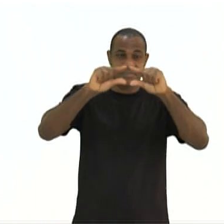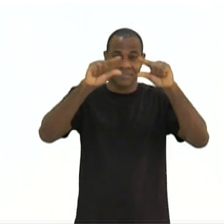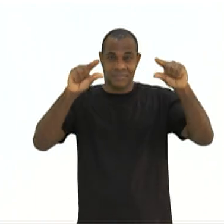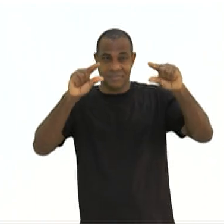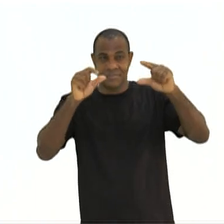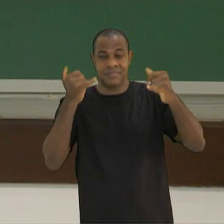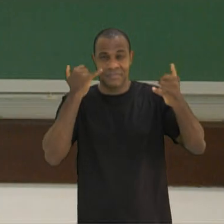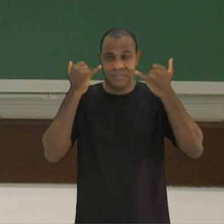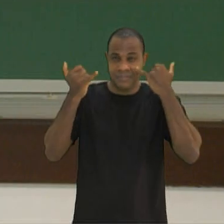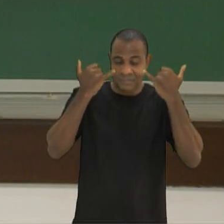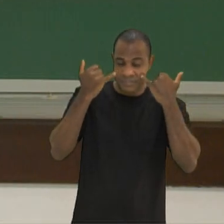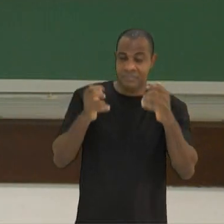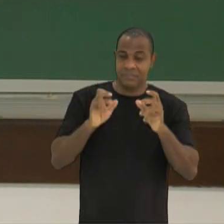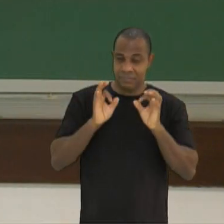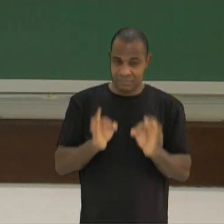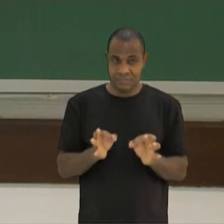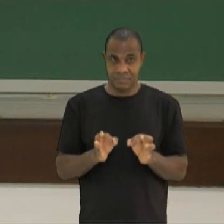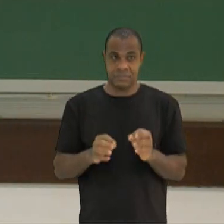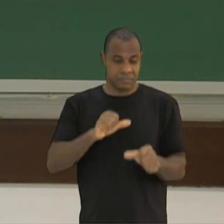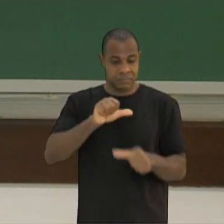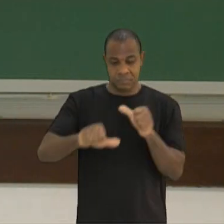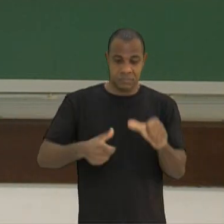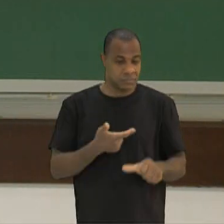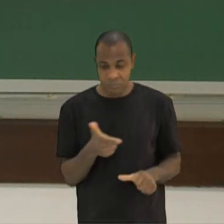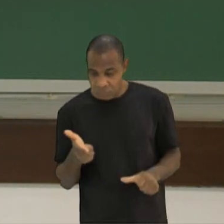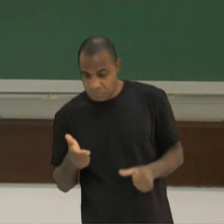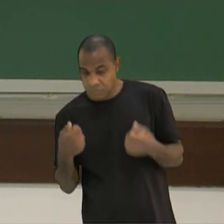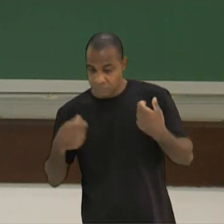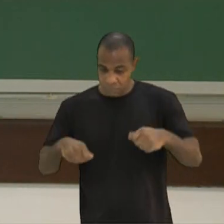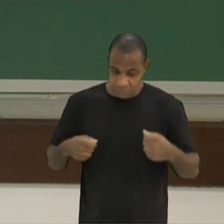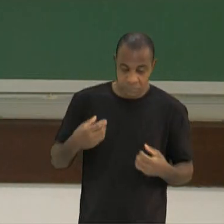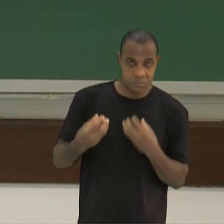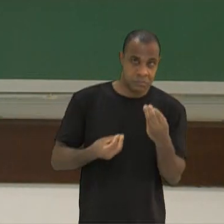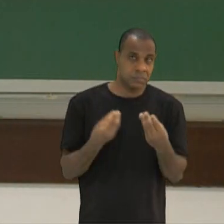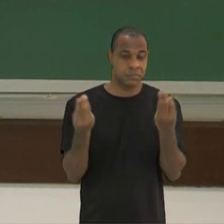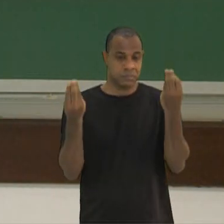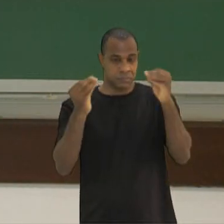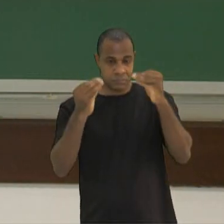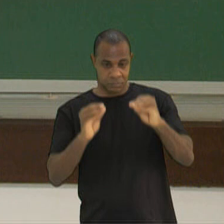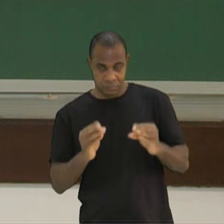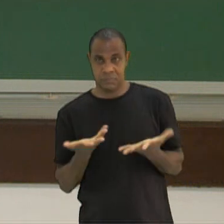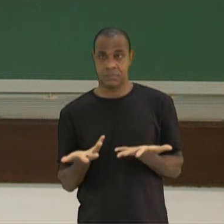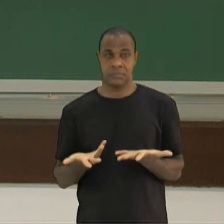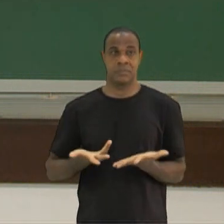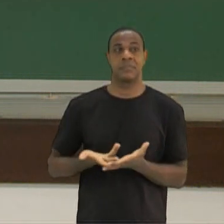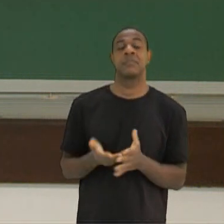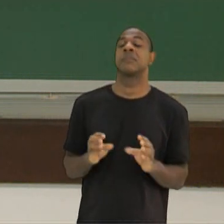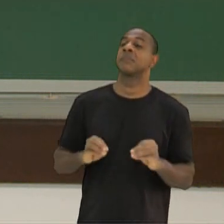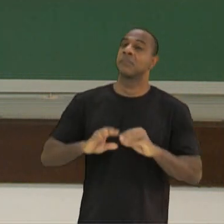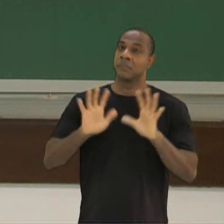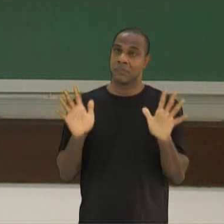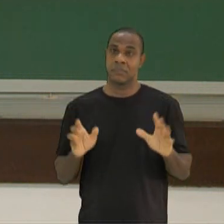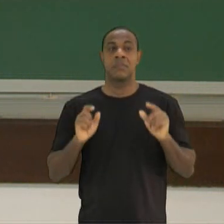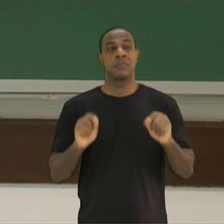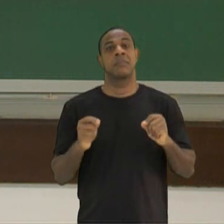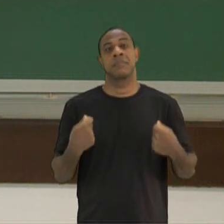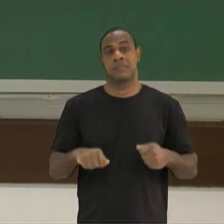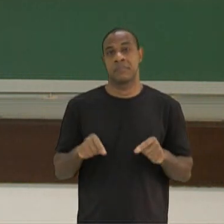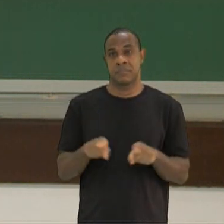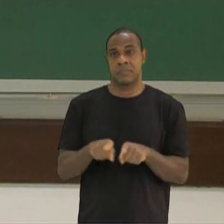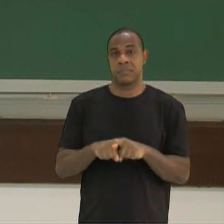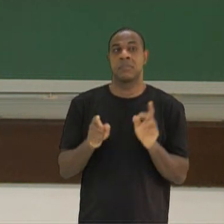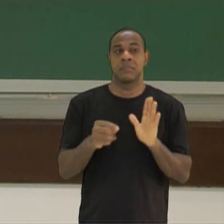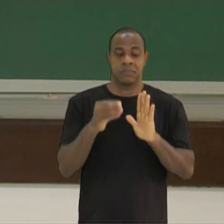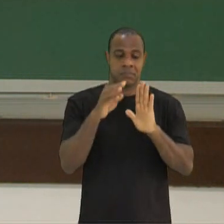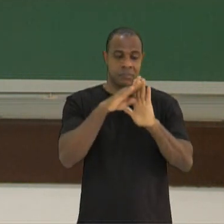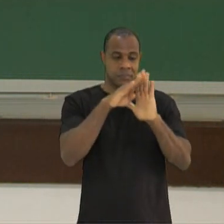você não tem que converter, para daí você utilizar os dados na fórmula da aceleração. E, claro, ter aquele formulário que eu sugeri